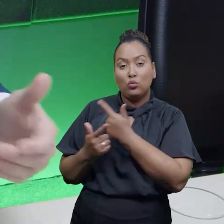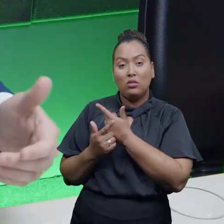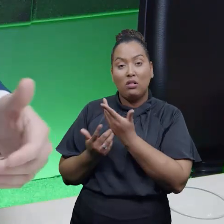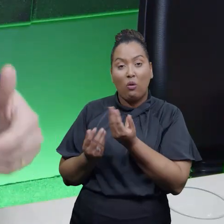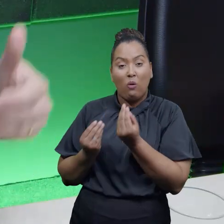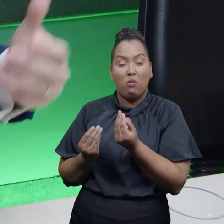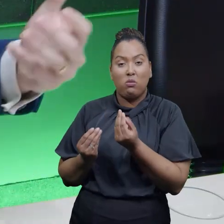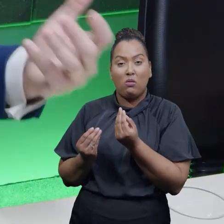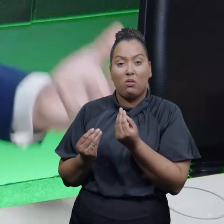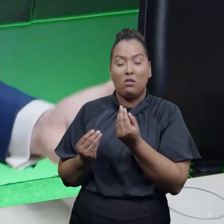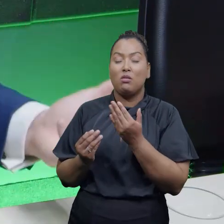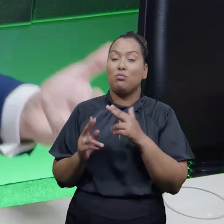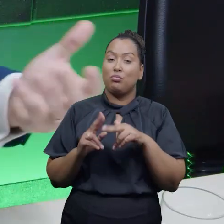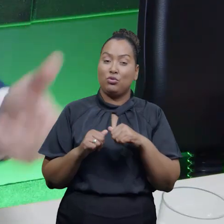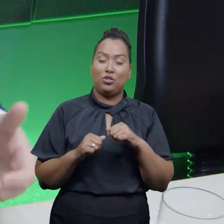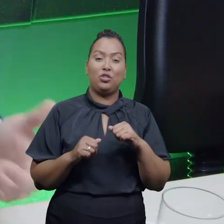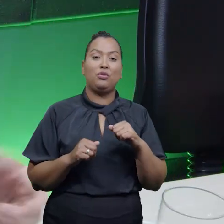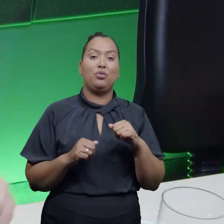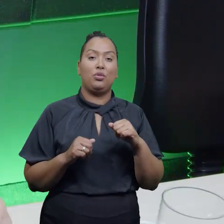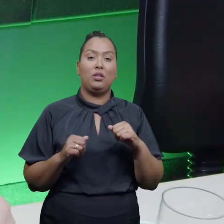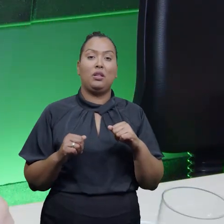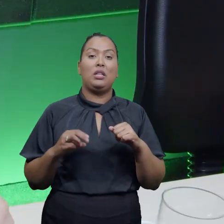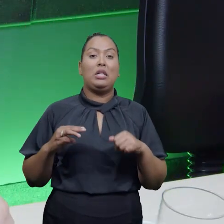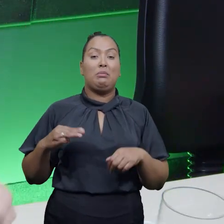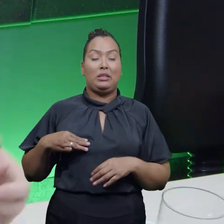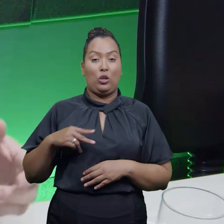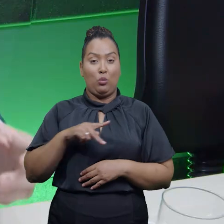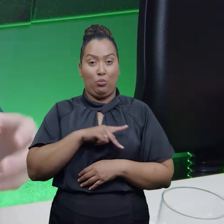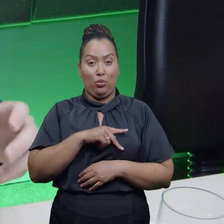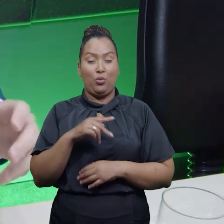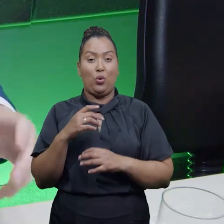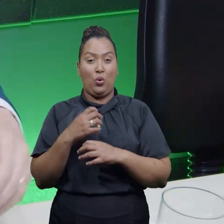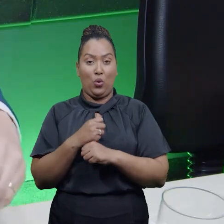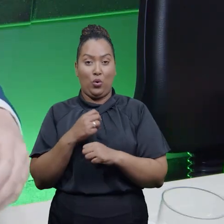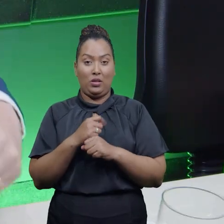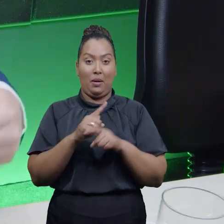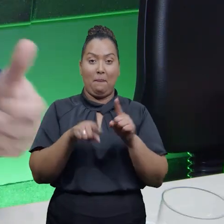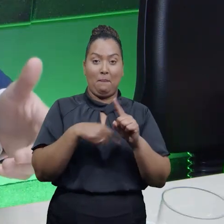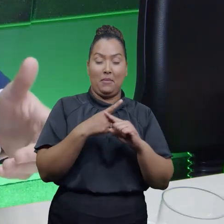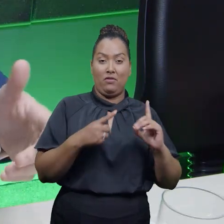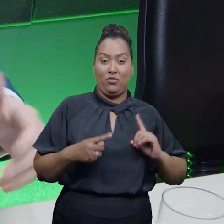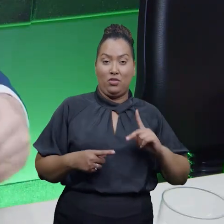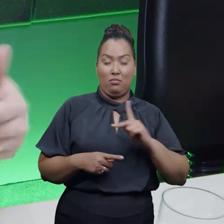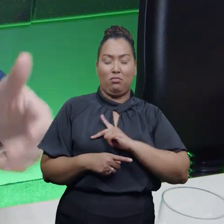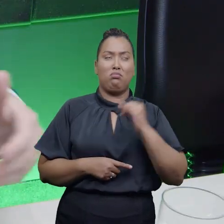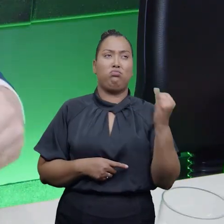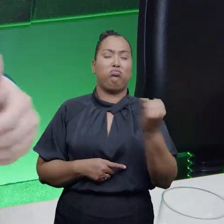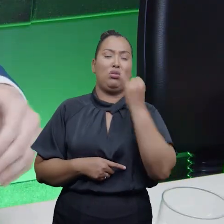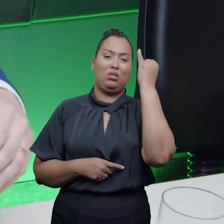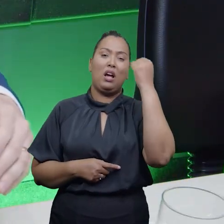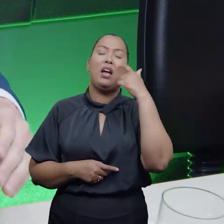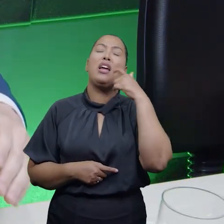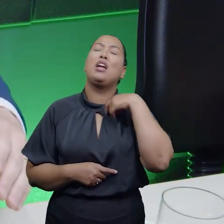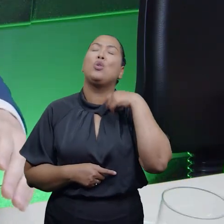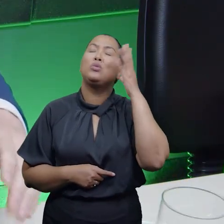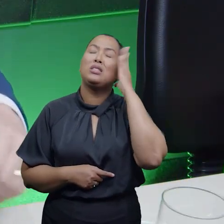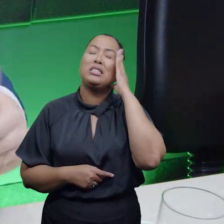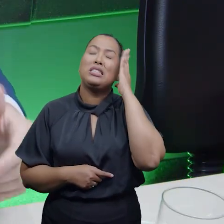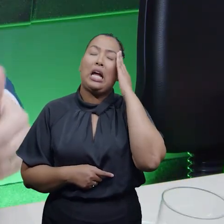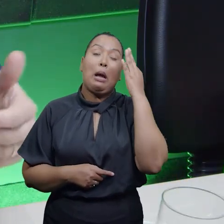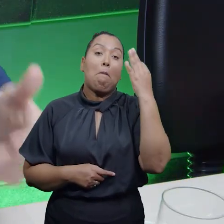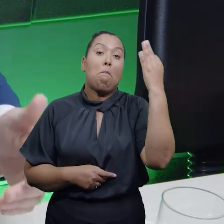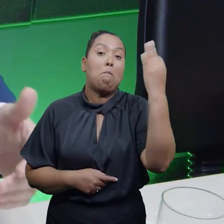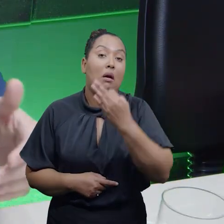dessa movimentação em parceria entre Defensoria e Ministério Público de Contas, nós conseguimos, claro, ainda está